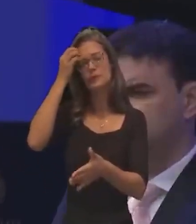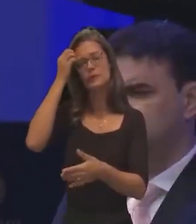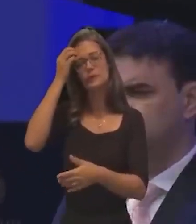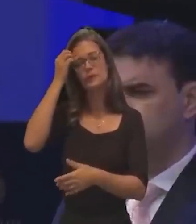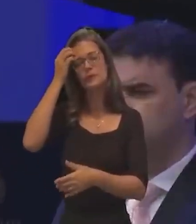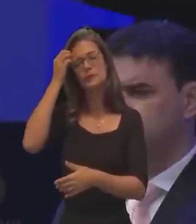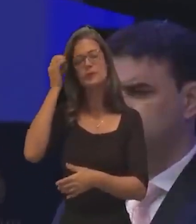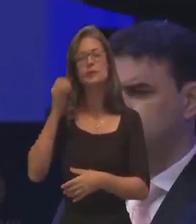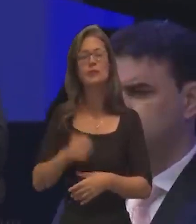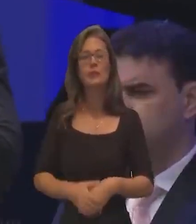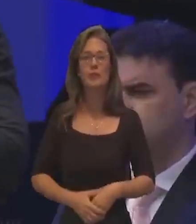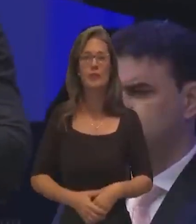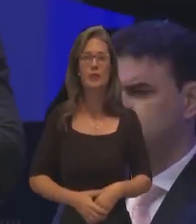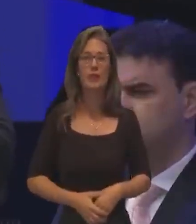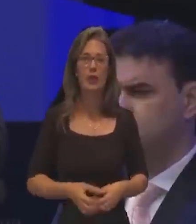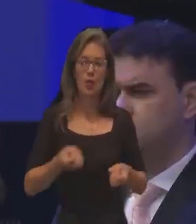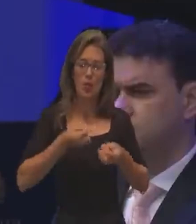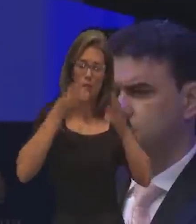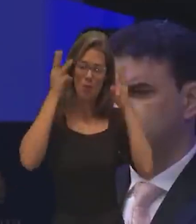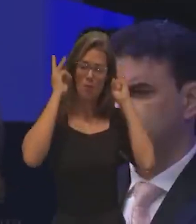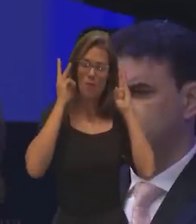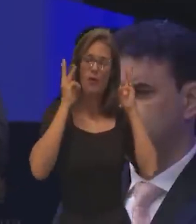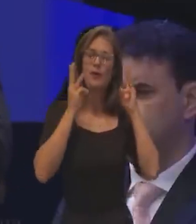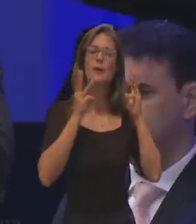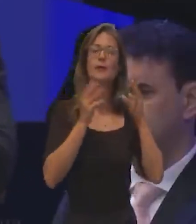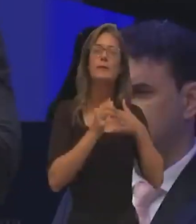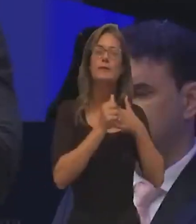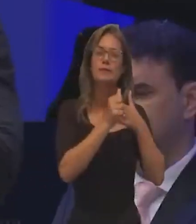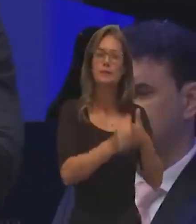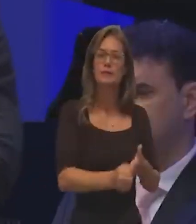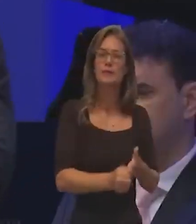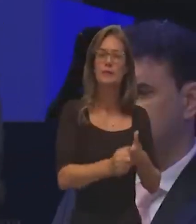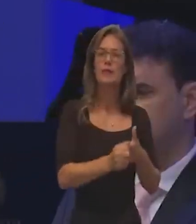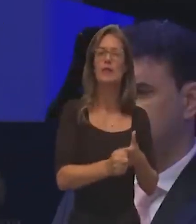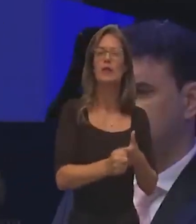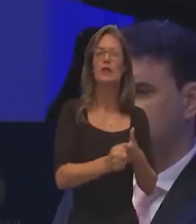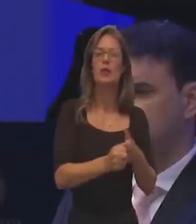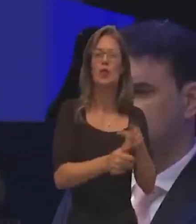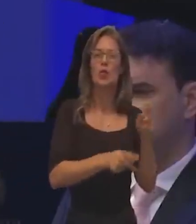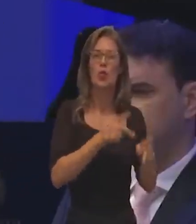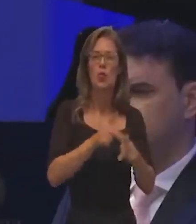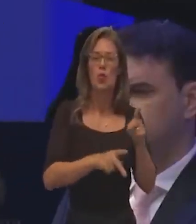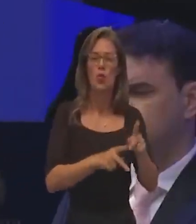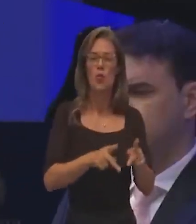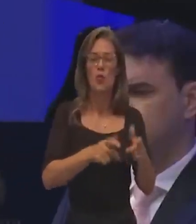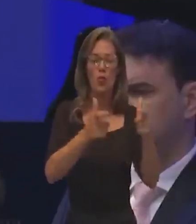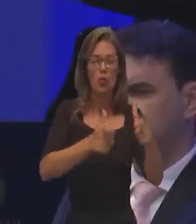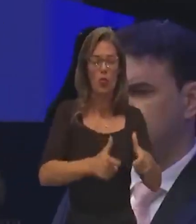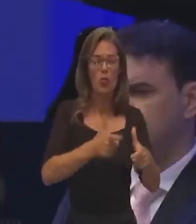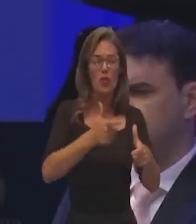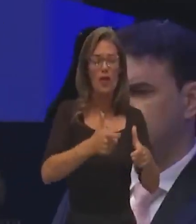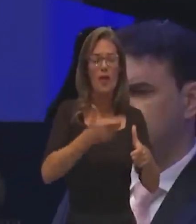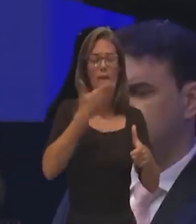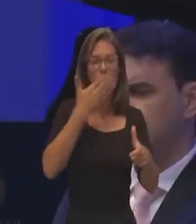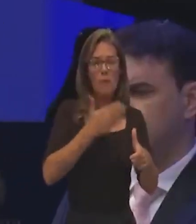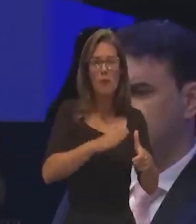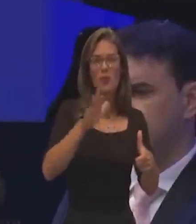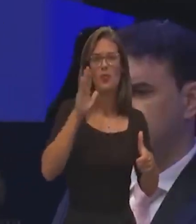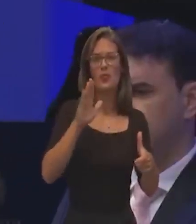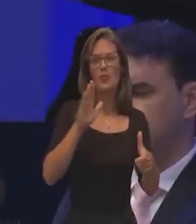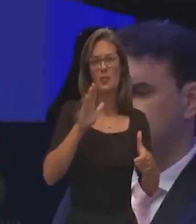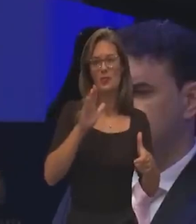Assim como Moisés estava conduzindo o povo para a terra prometida, o lugar